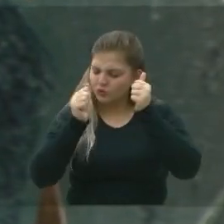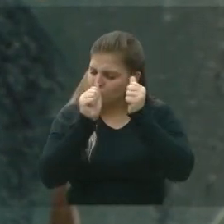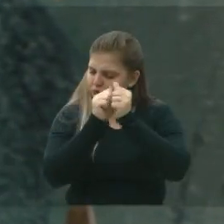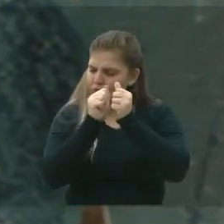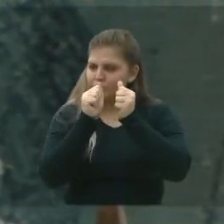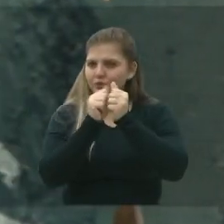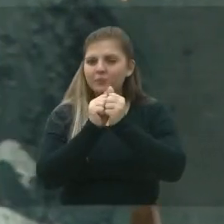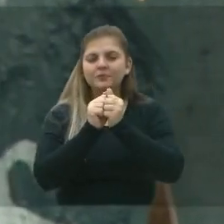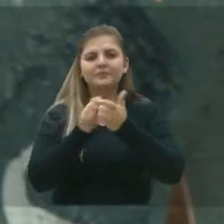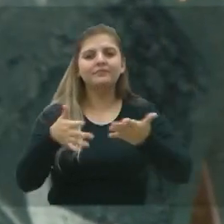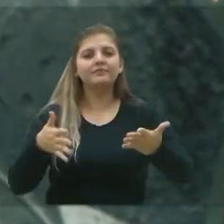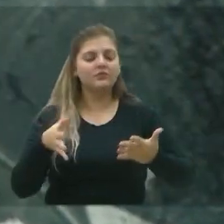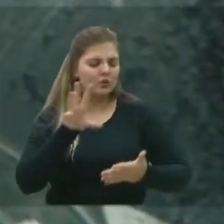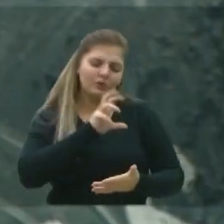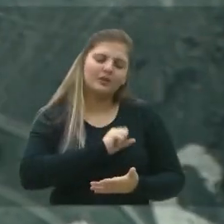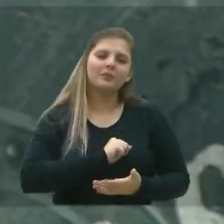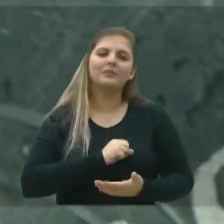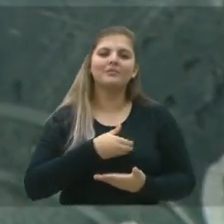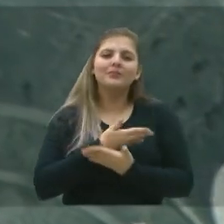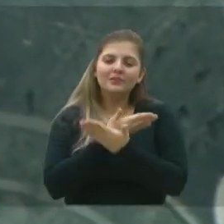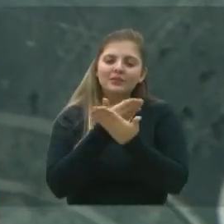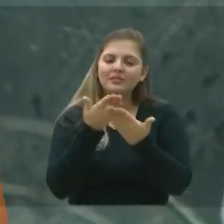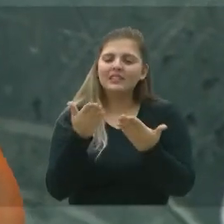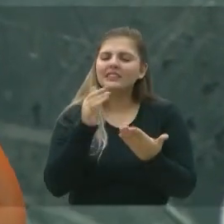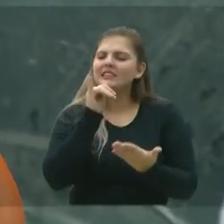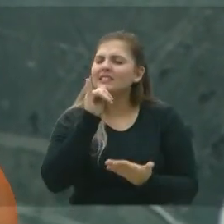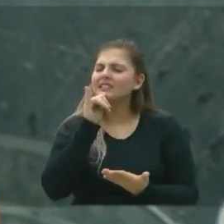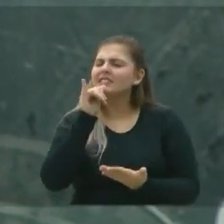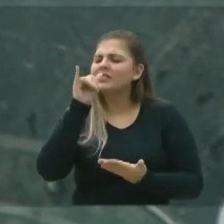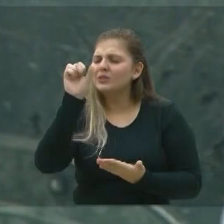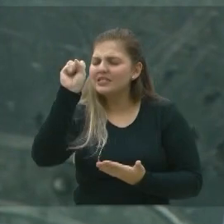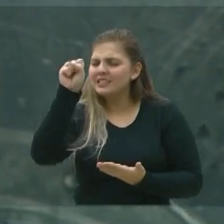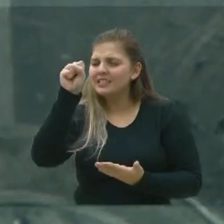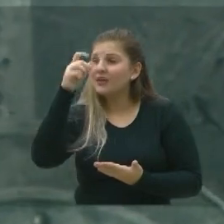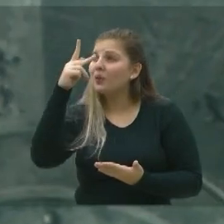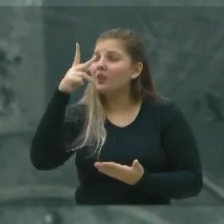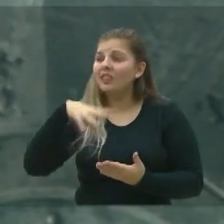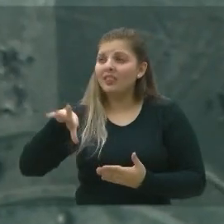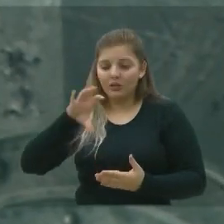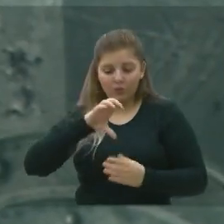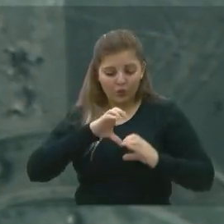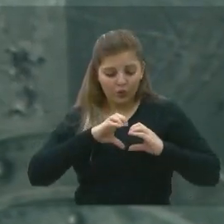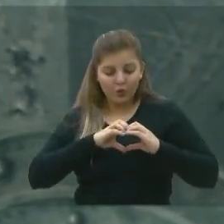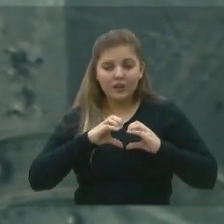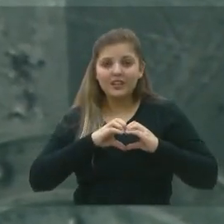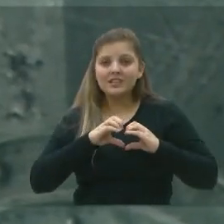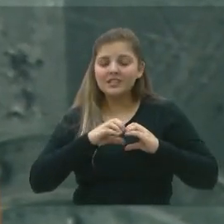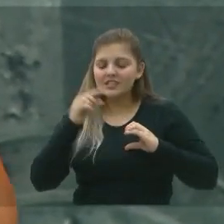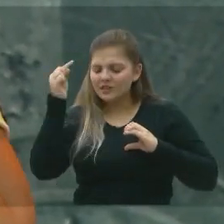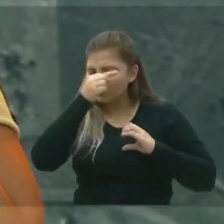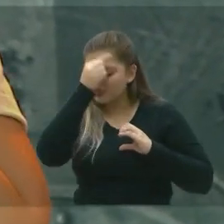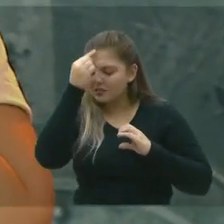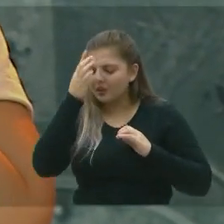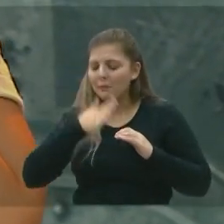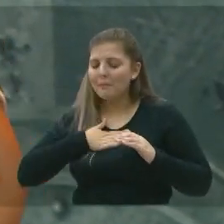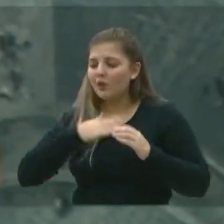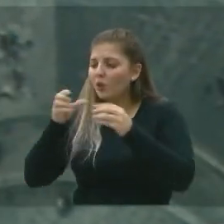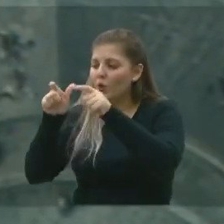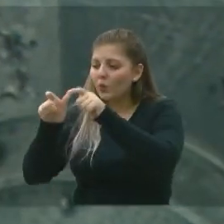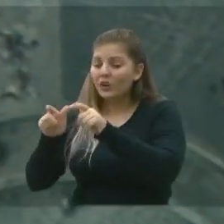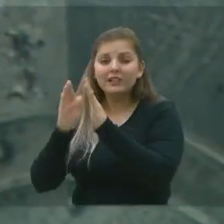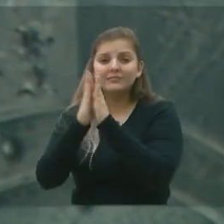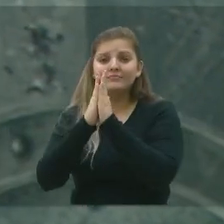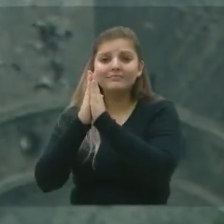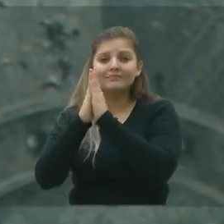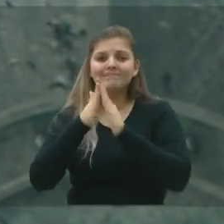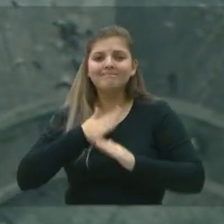correspondendo esse amor, e dizendo sim, o teu coração sagrado, Jesus, é o meu lugar de adoração, é